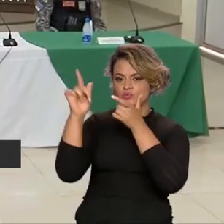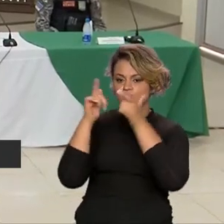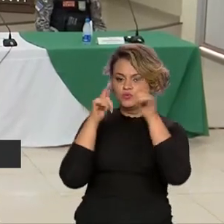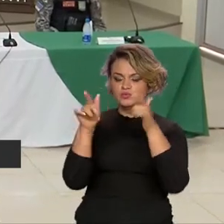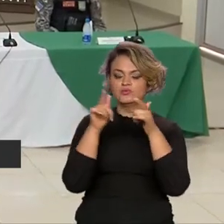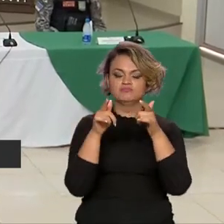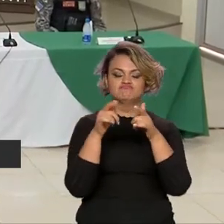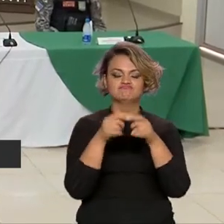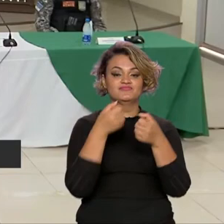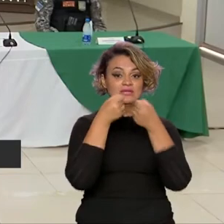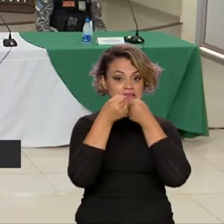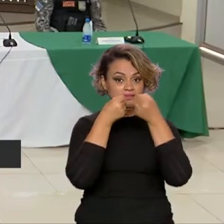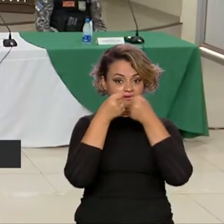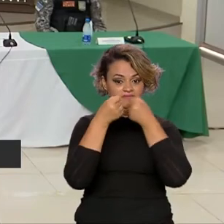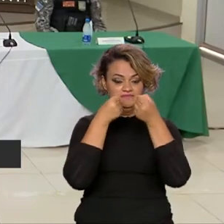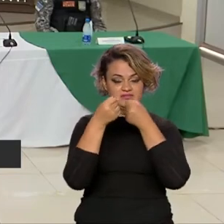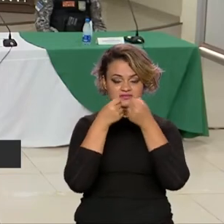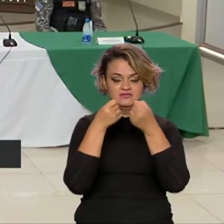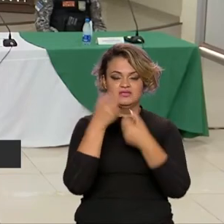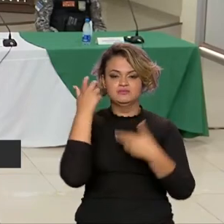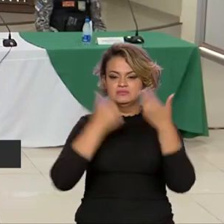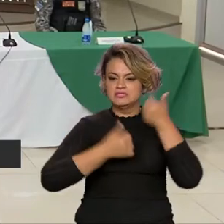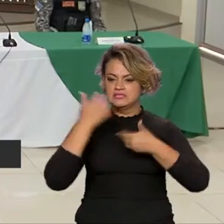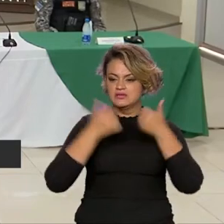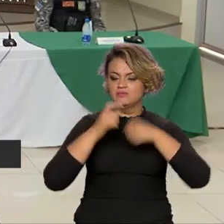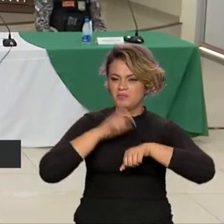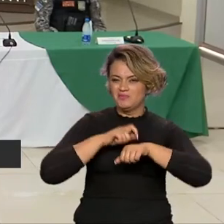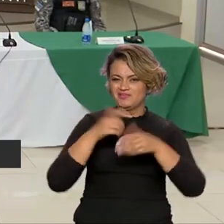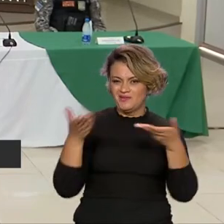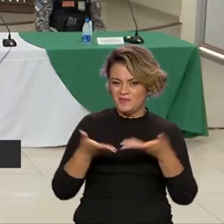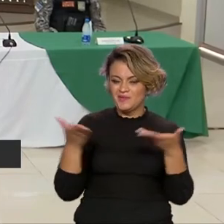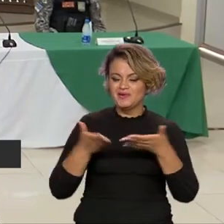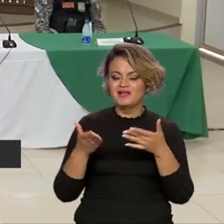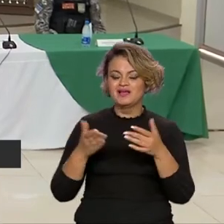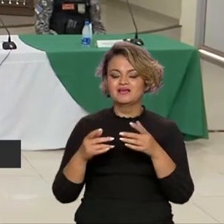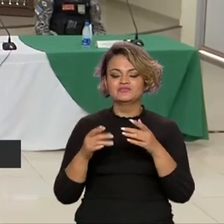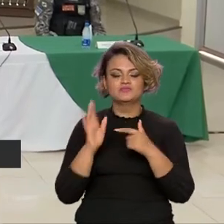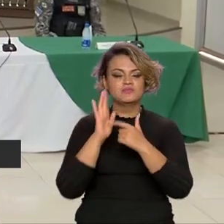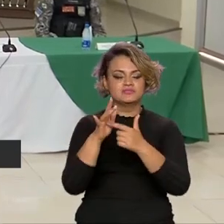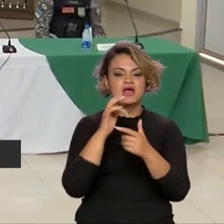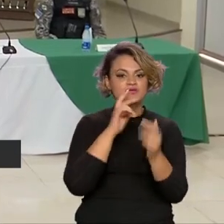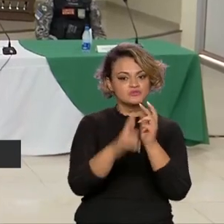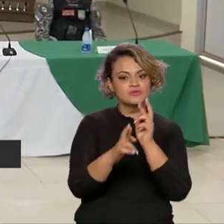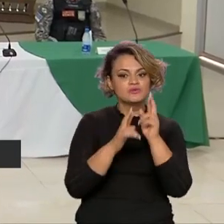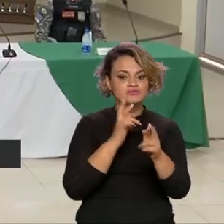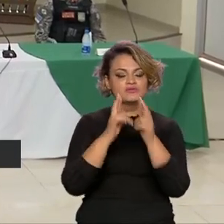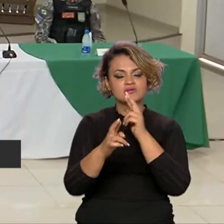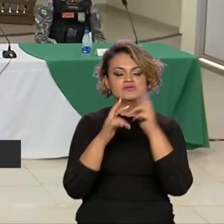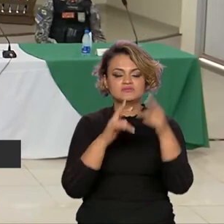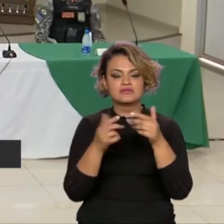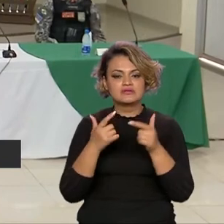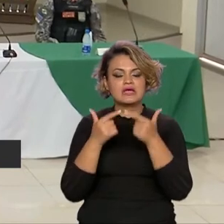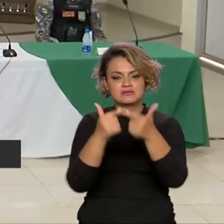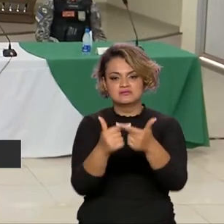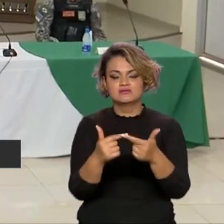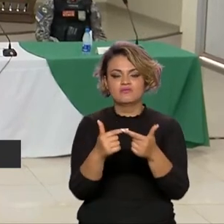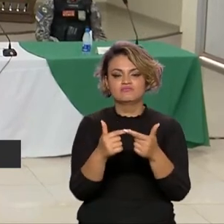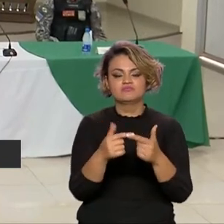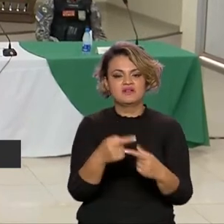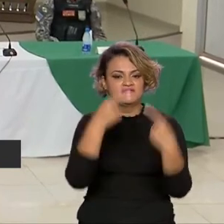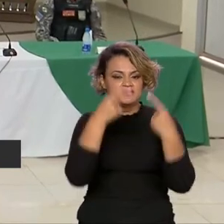federais concedem uma coletiva de imprensa neste momento para apresentar os resultados da atuação